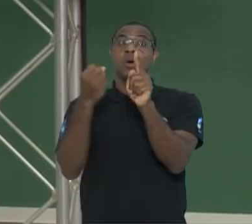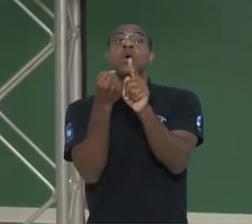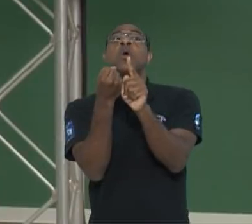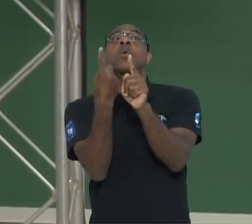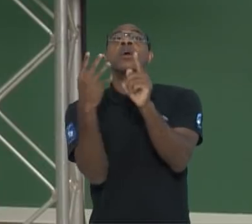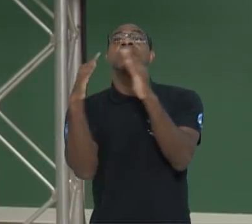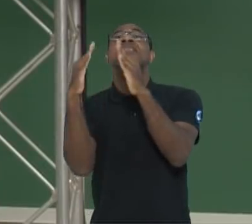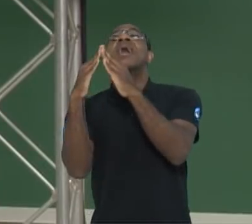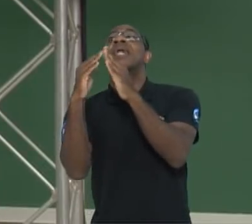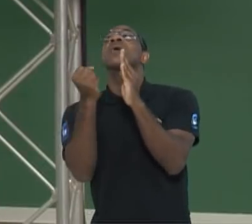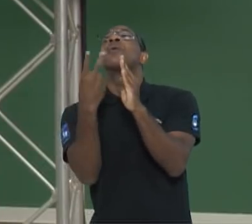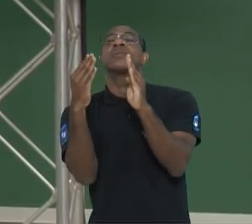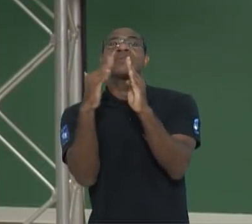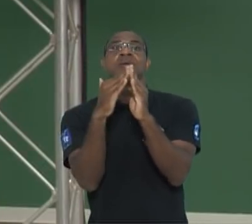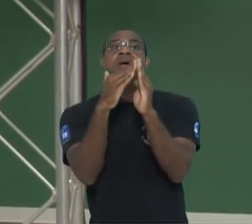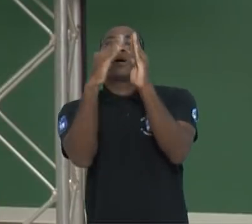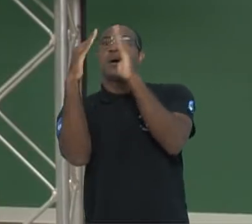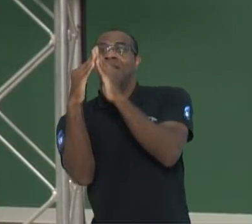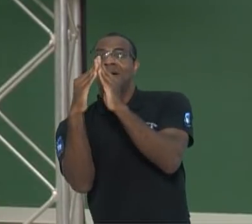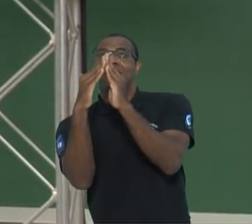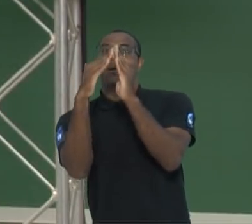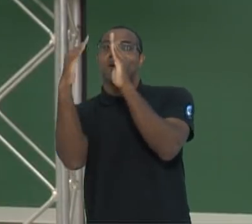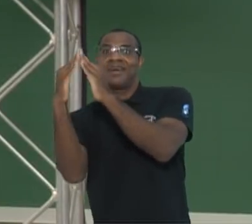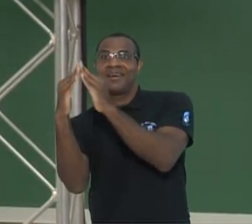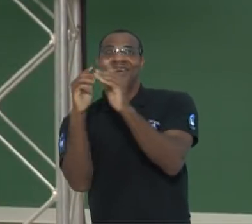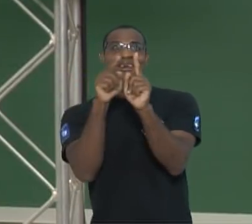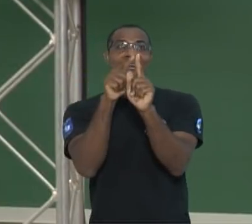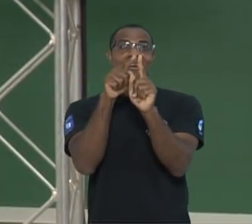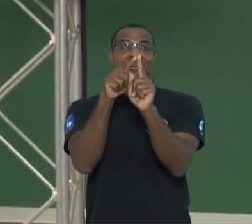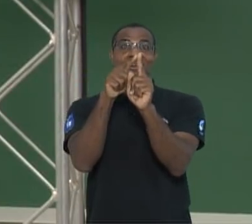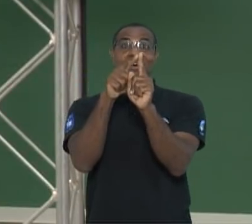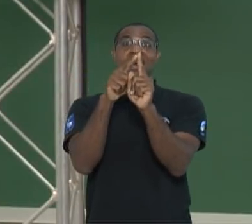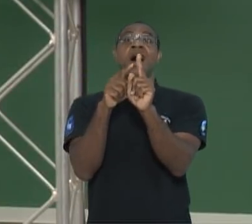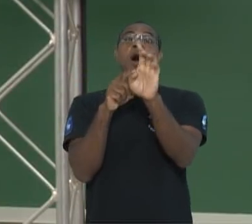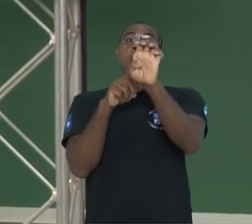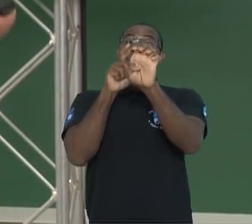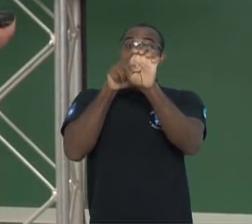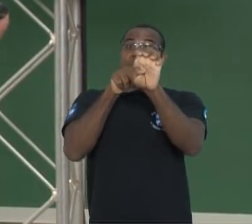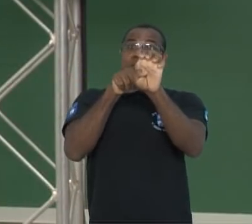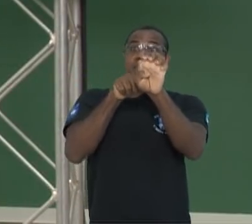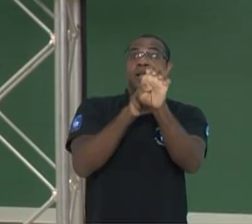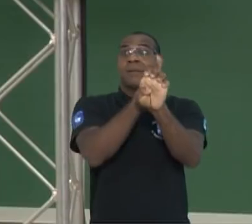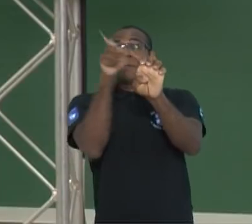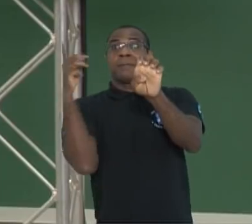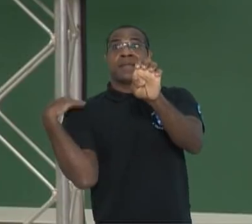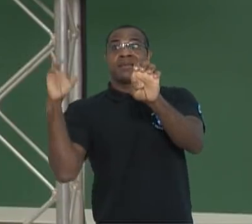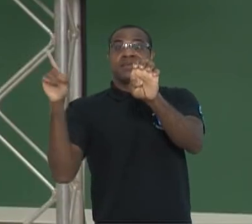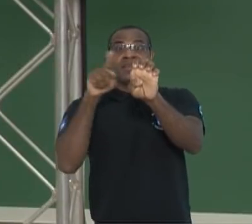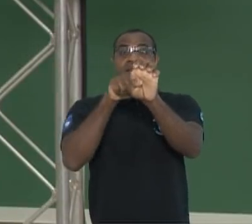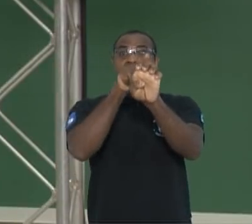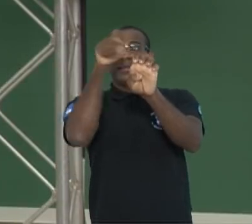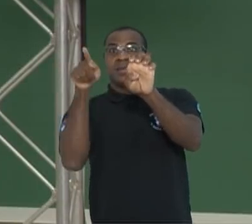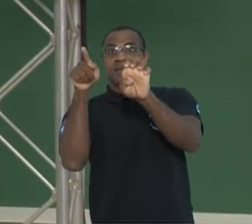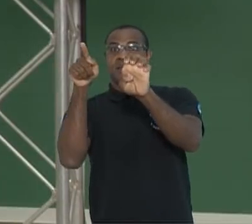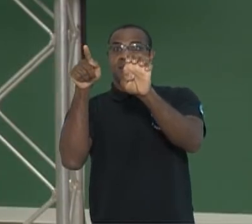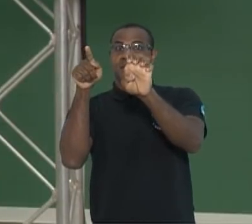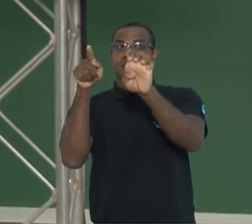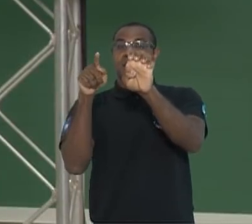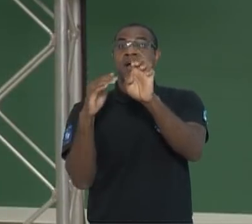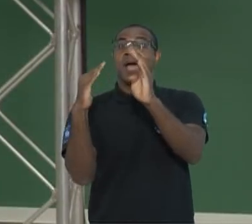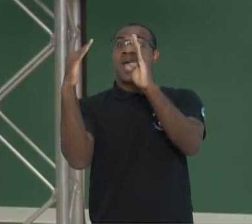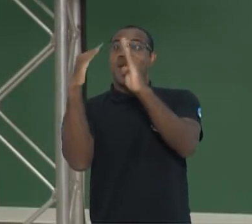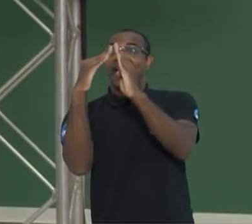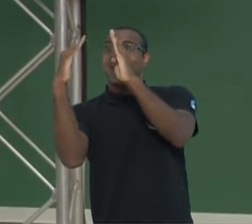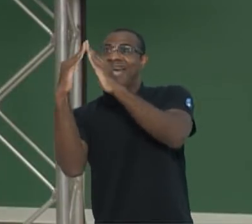de metro para decímetro. Eu estou indo da esquerda para a direita. Cada vez que eu vou da esquerda para a